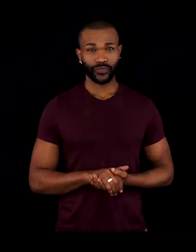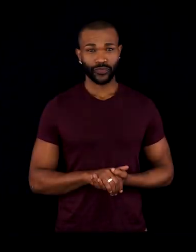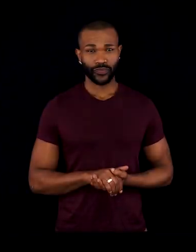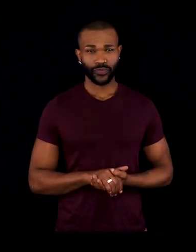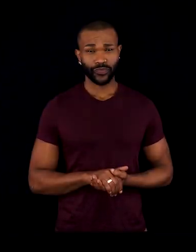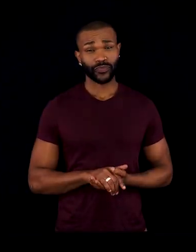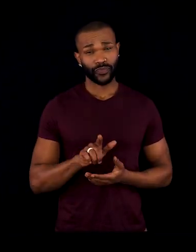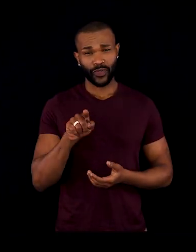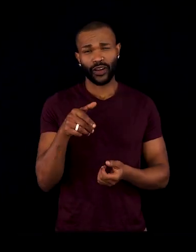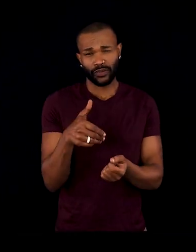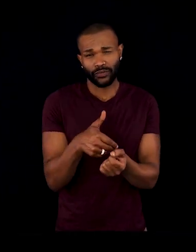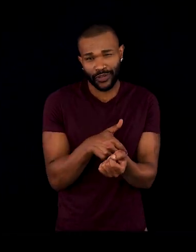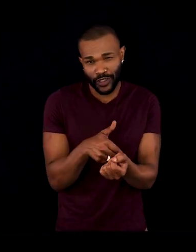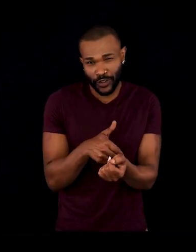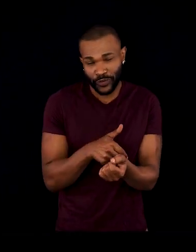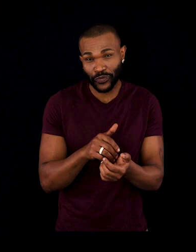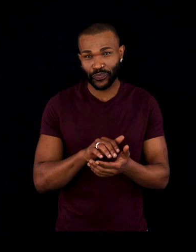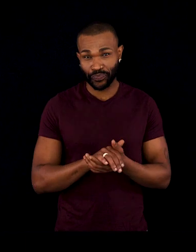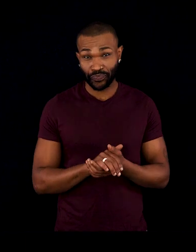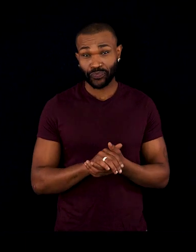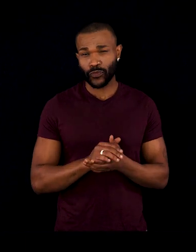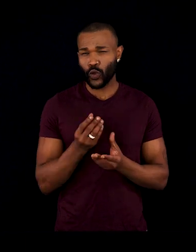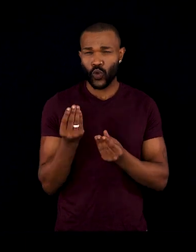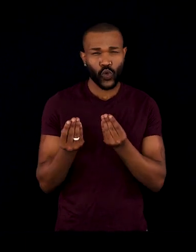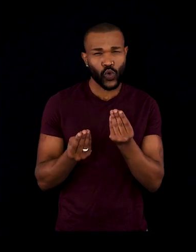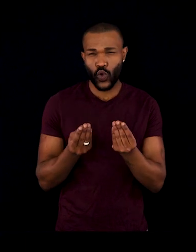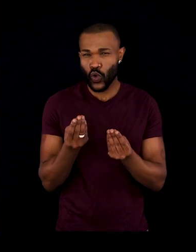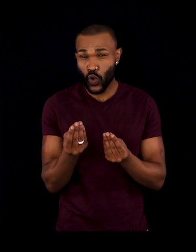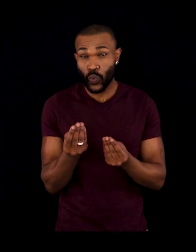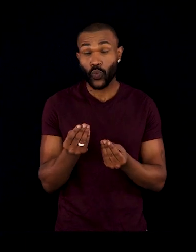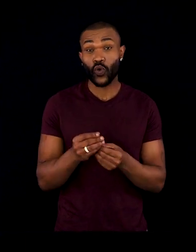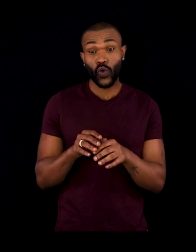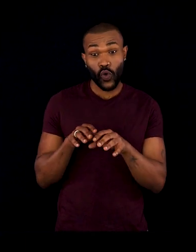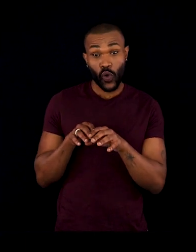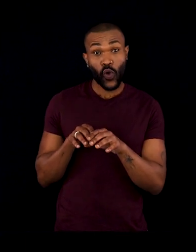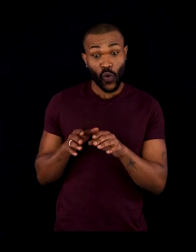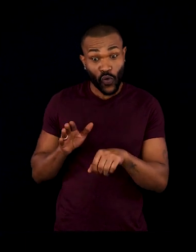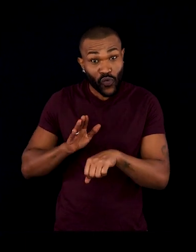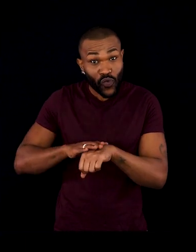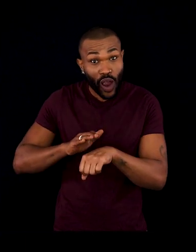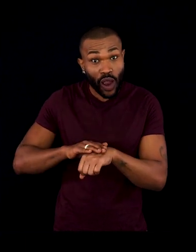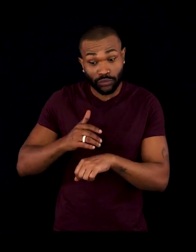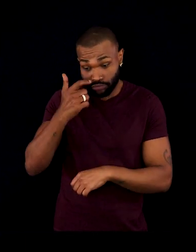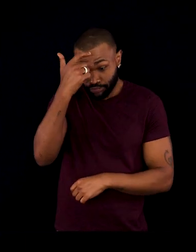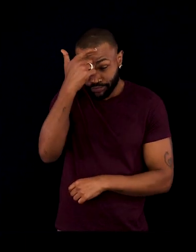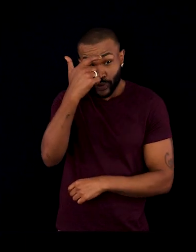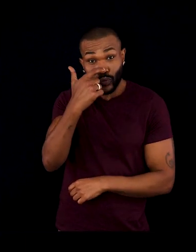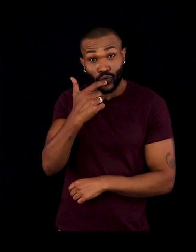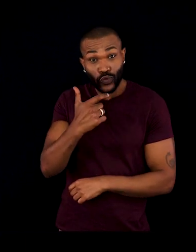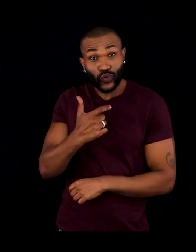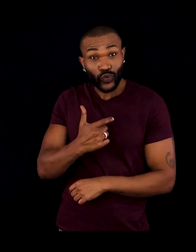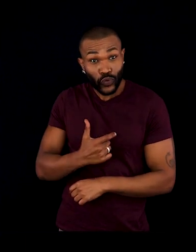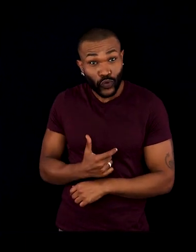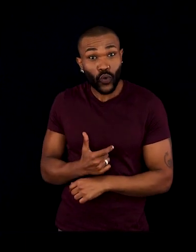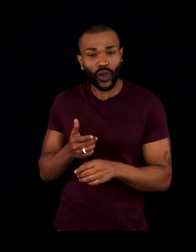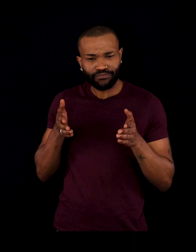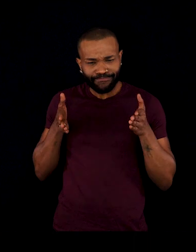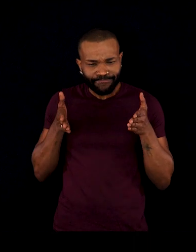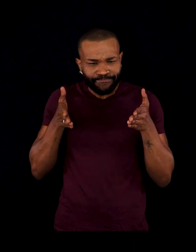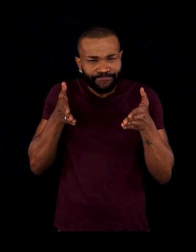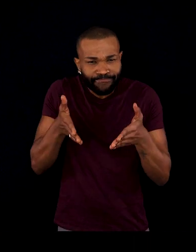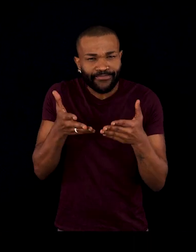É um mistério saber como é que se forma alguém que vai se jogar